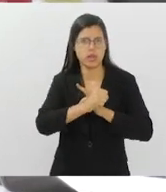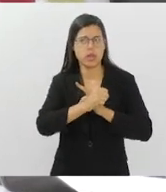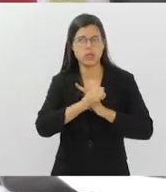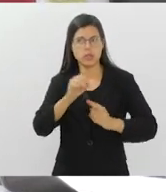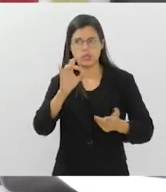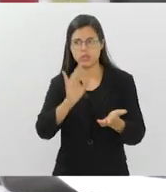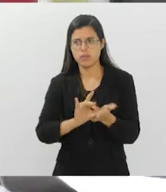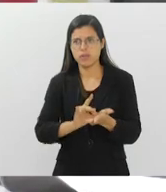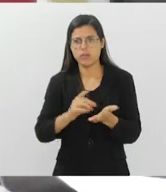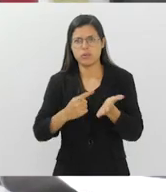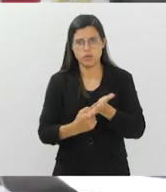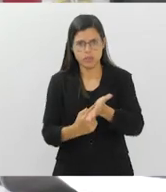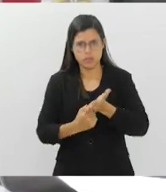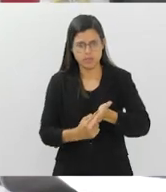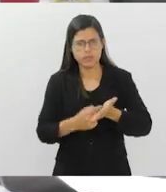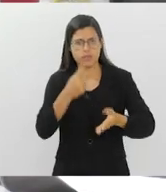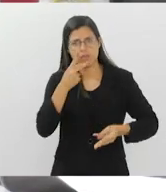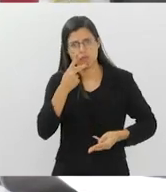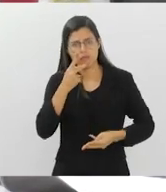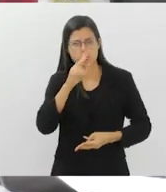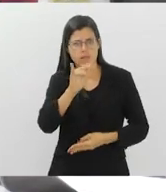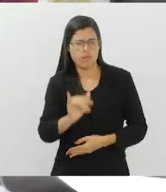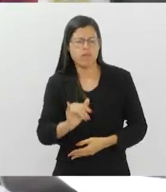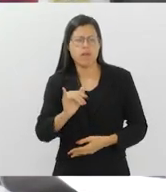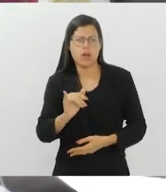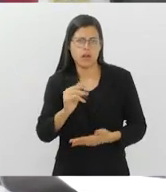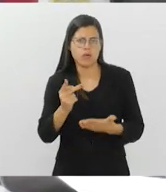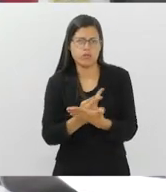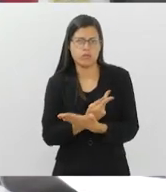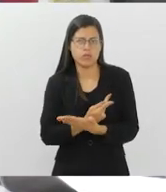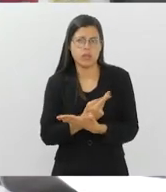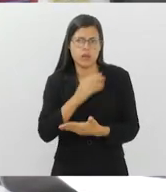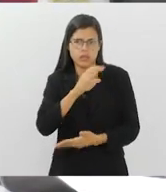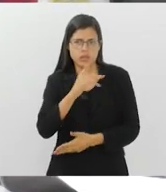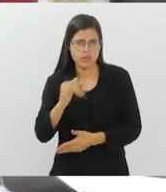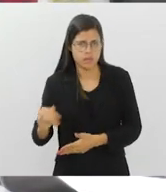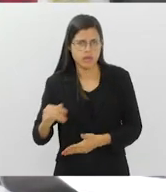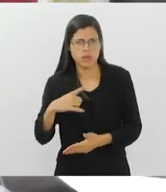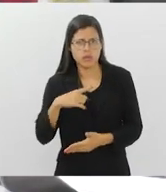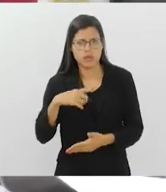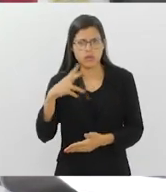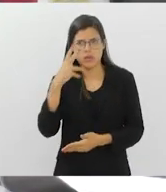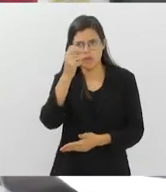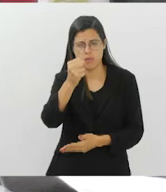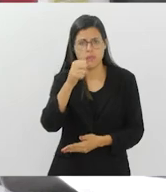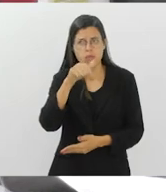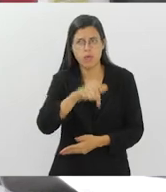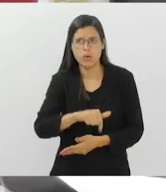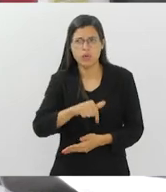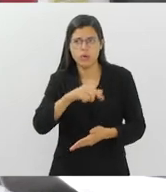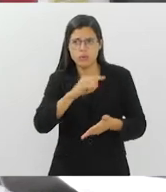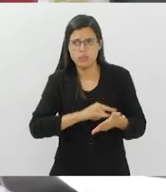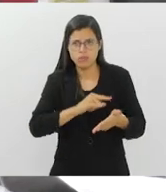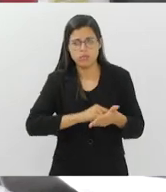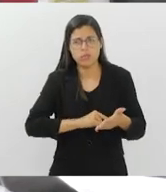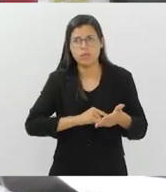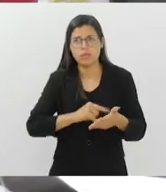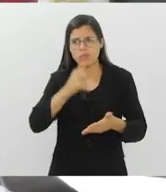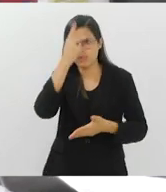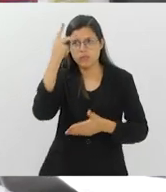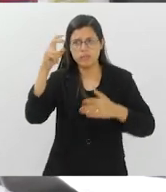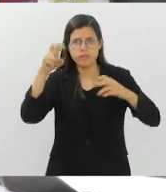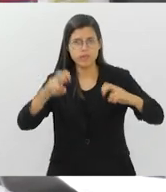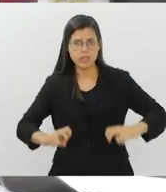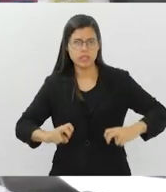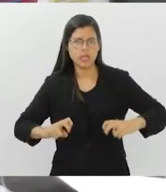fato, o compromisso falado vai ser feito. E a CPI tem esta força de lavrar em ata alguém que sente aqui à mesa e diga, eu sou